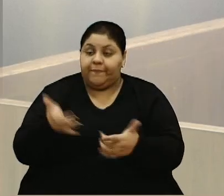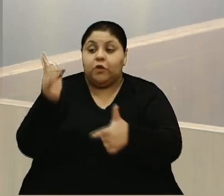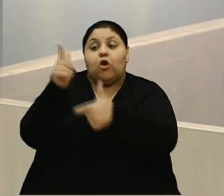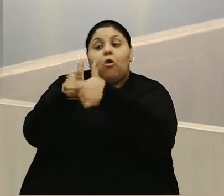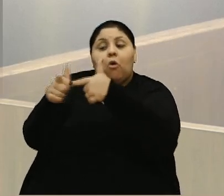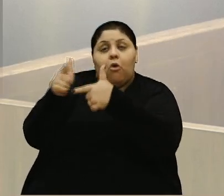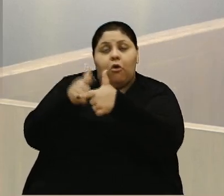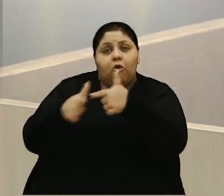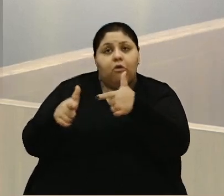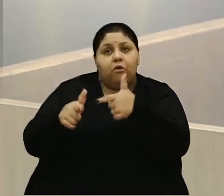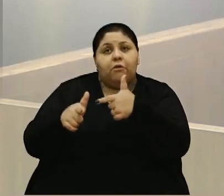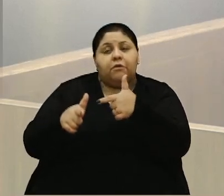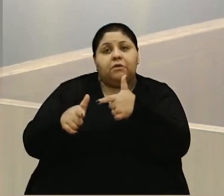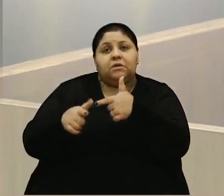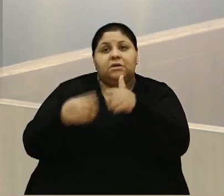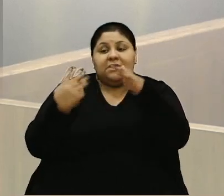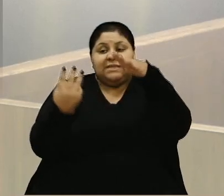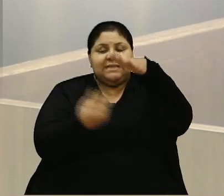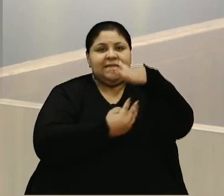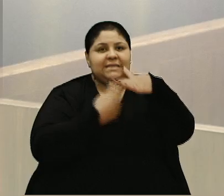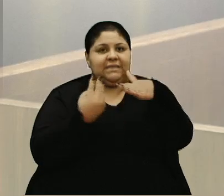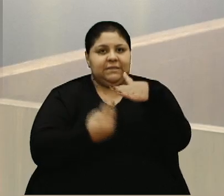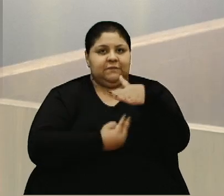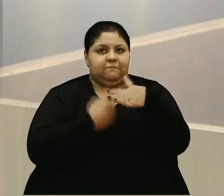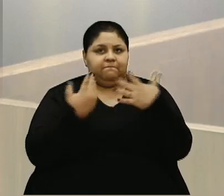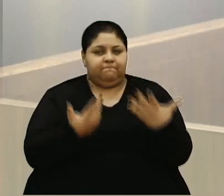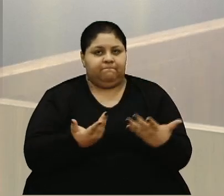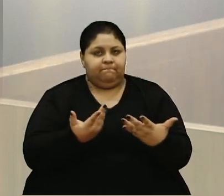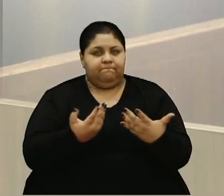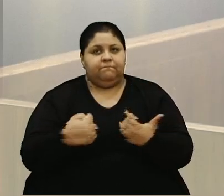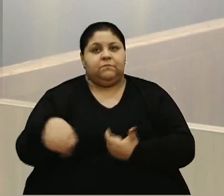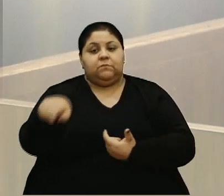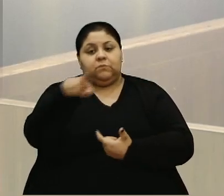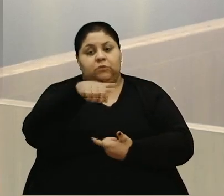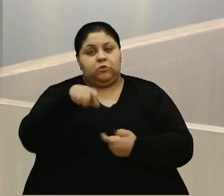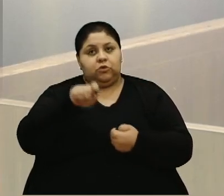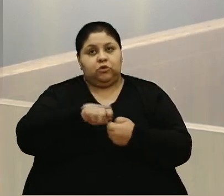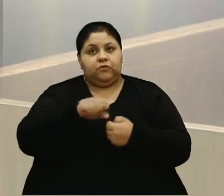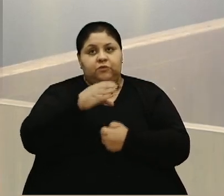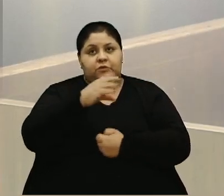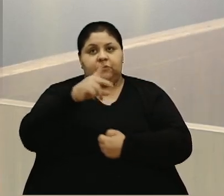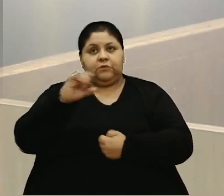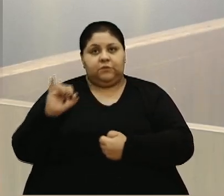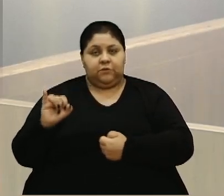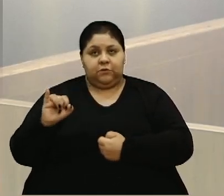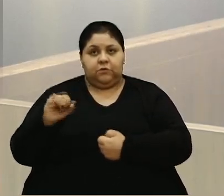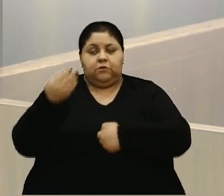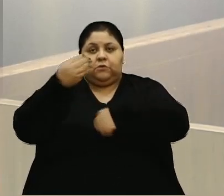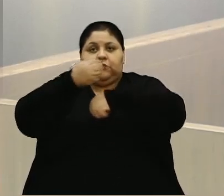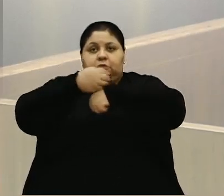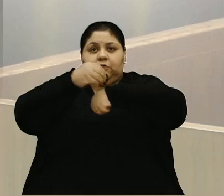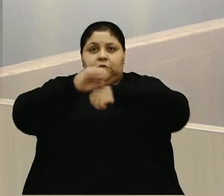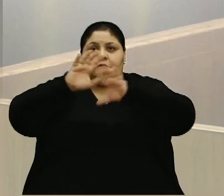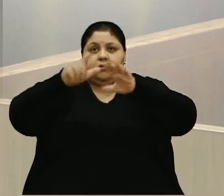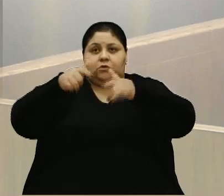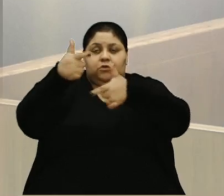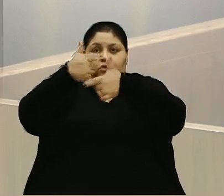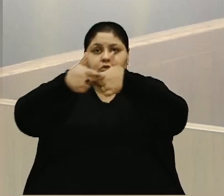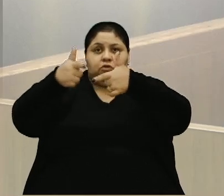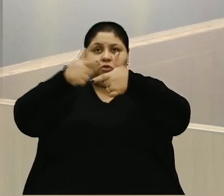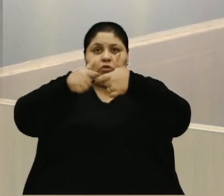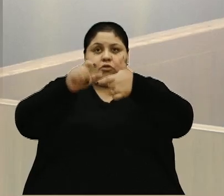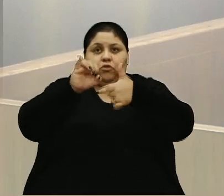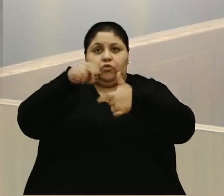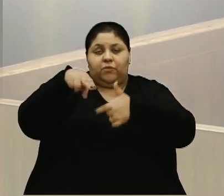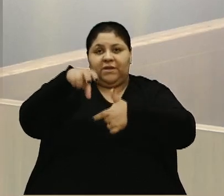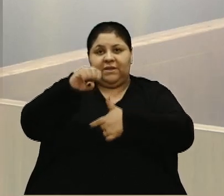foi esta terceirização. Nós fizemos a CPI, nós indicamos todos os problemas do